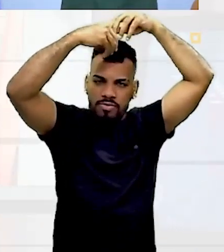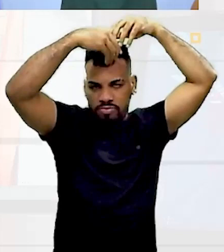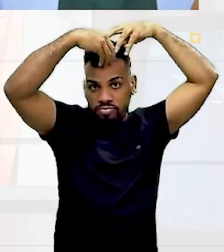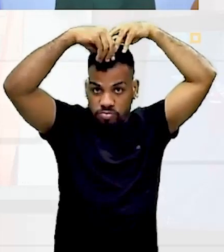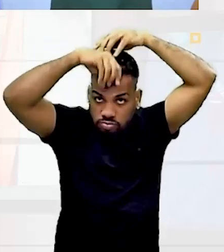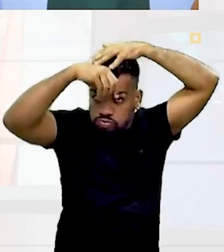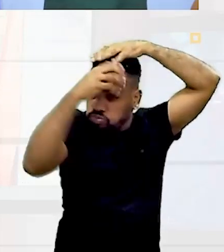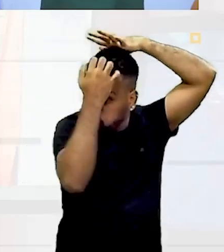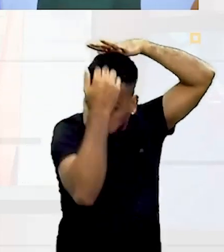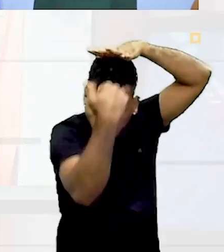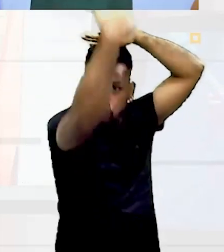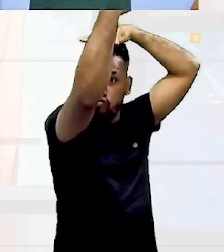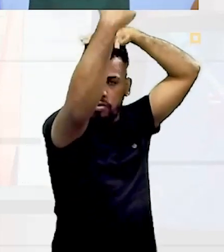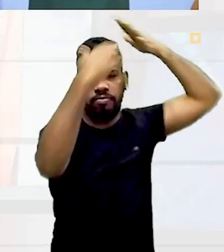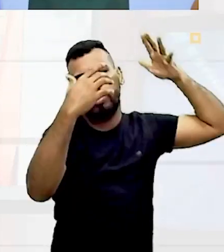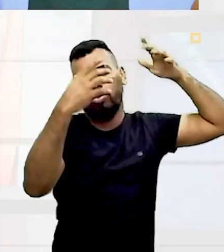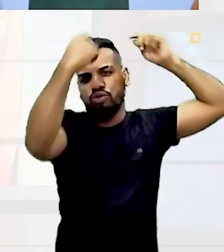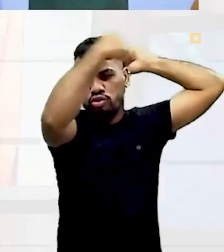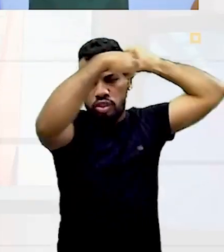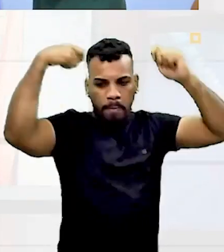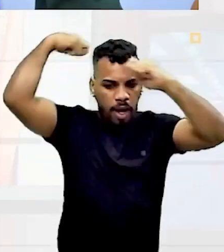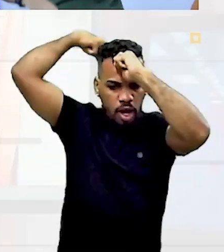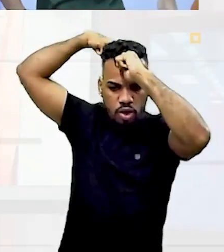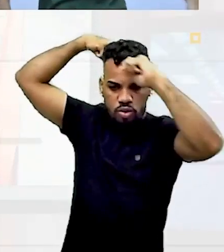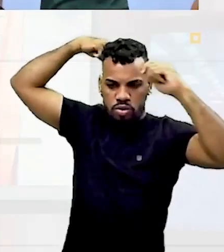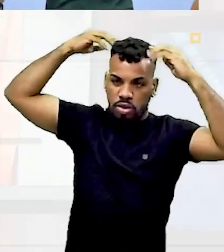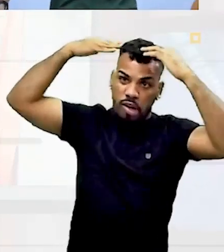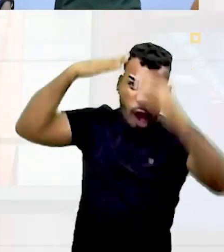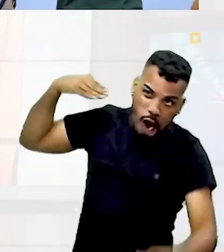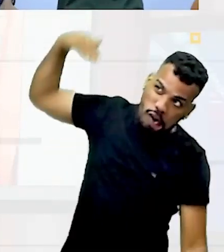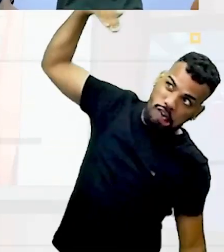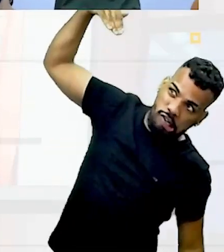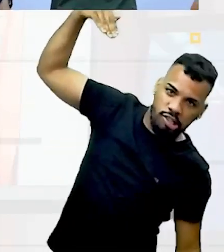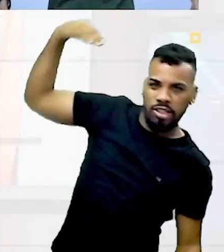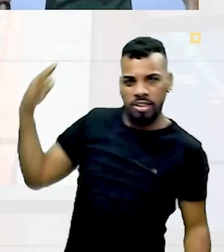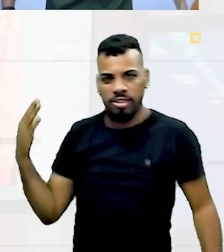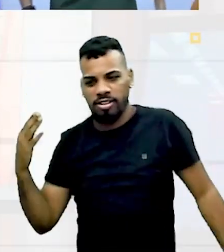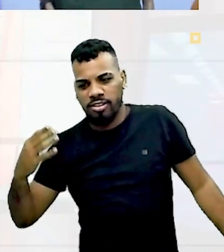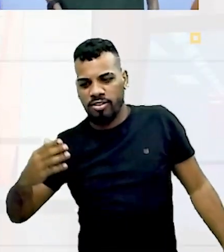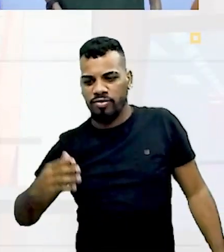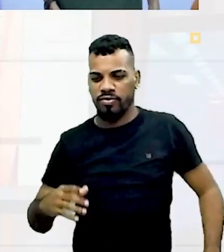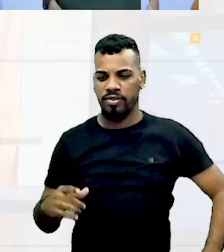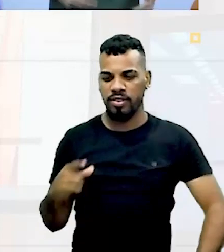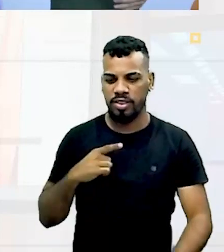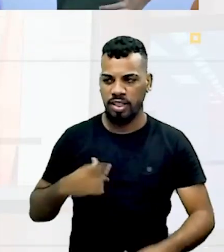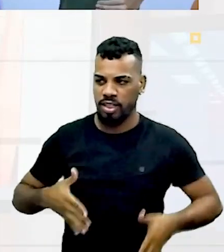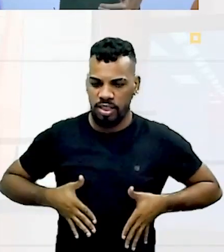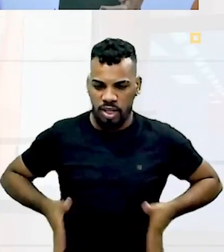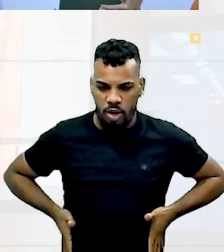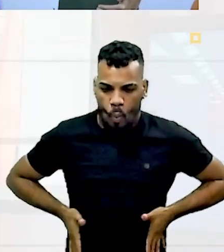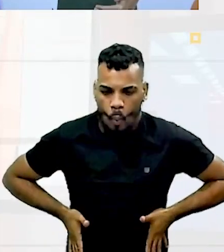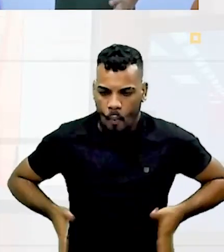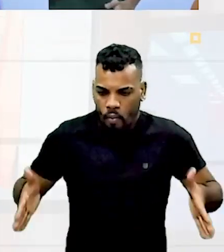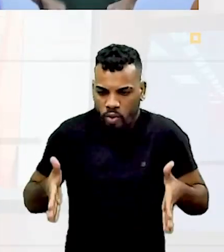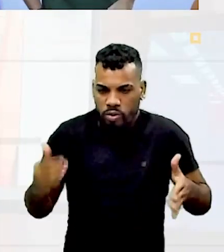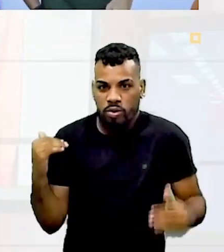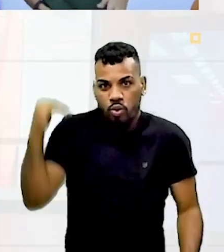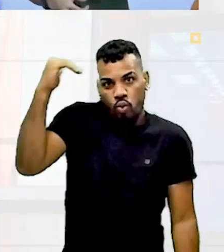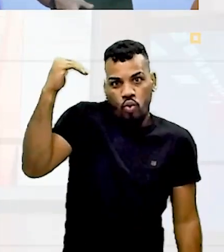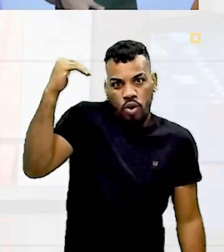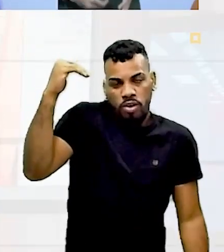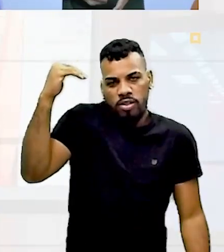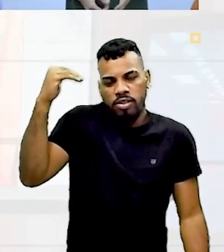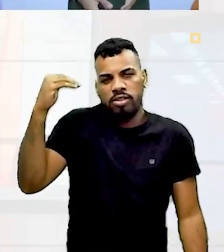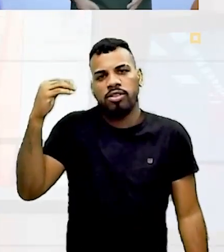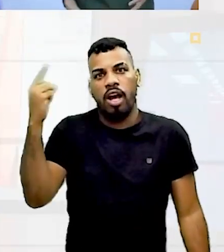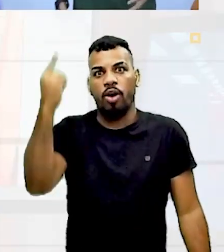mais jogado para frente, com menos cuidado. Você vai ter a questão dele ser um pouquinho mais magro, um pouquinho mais alto, para